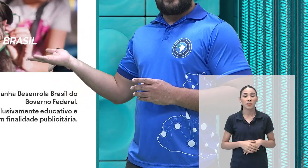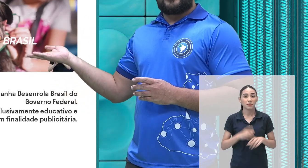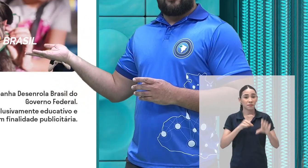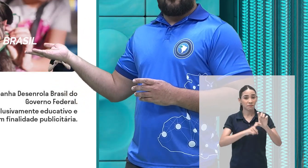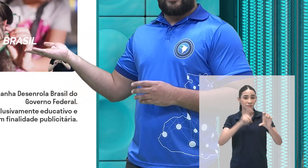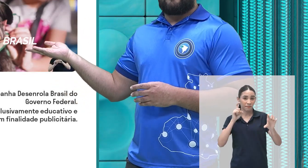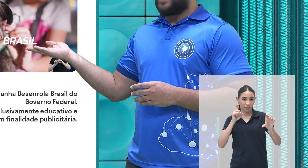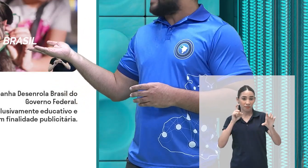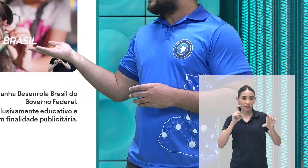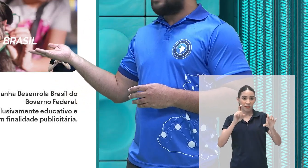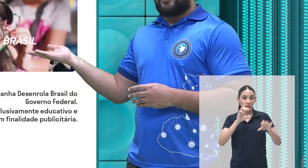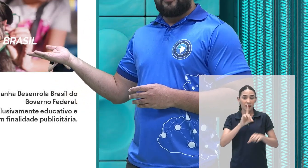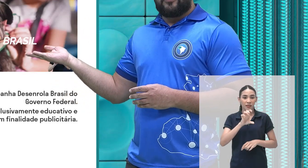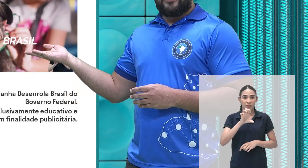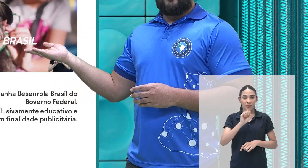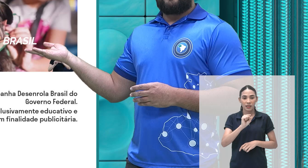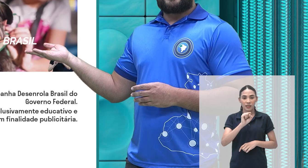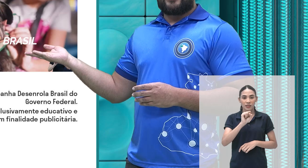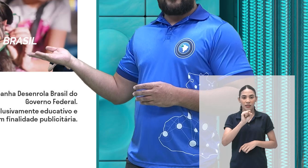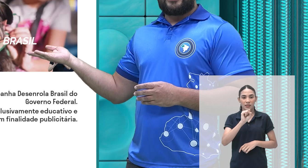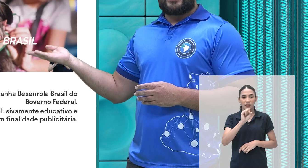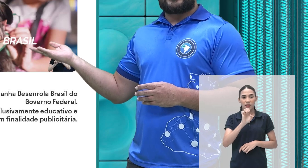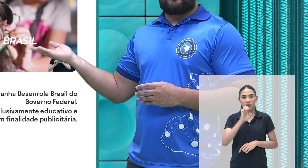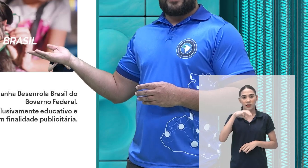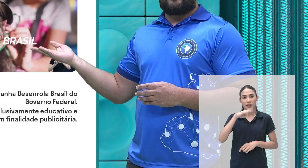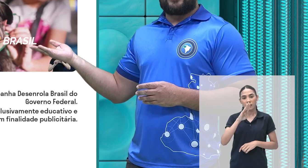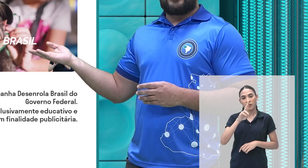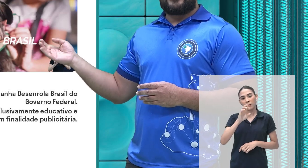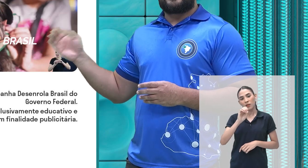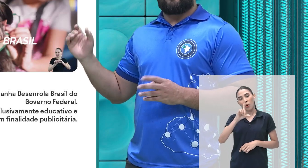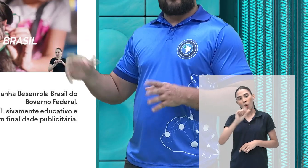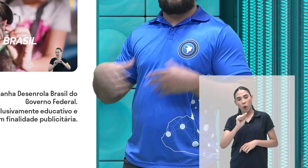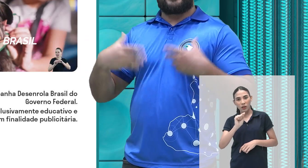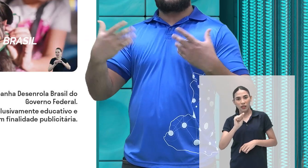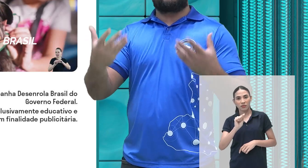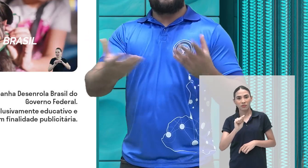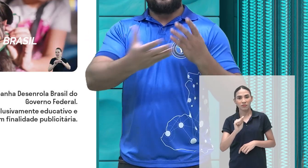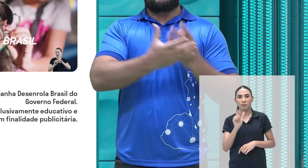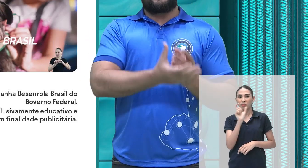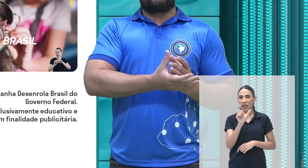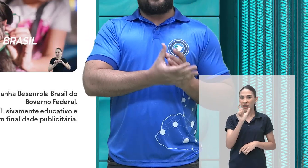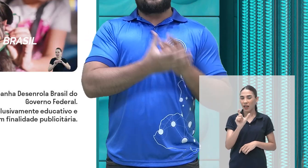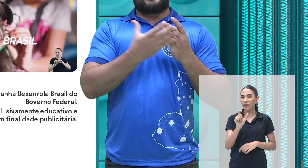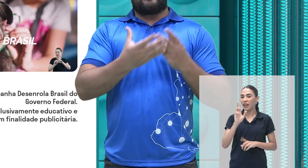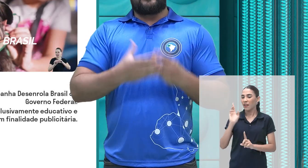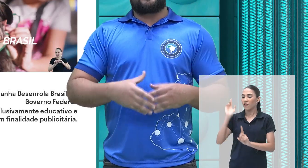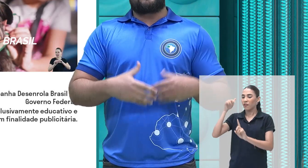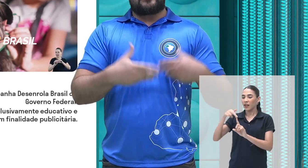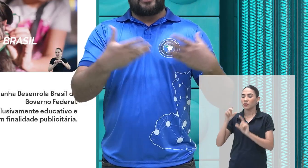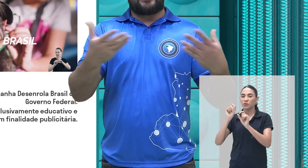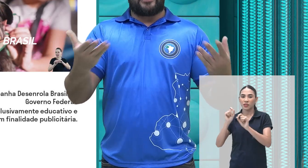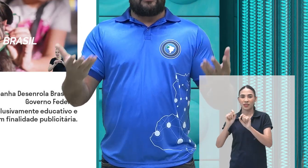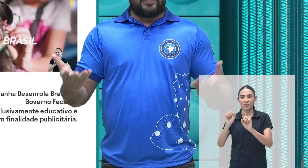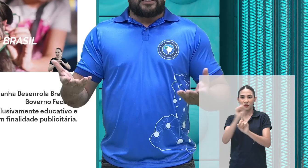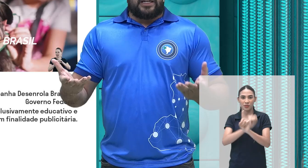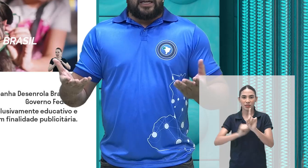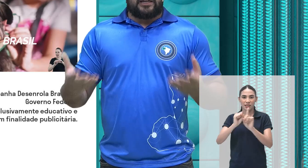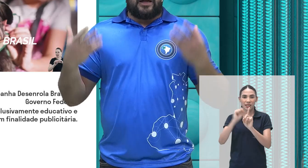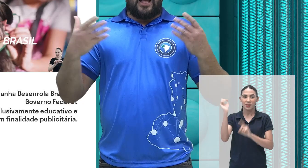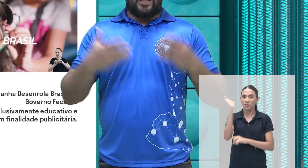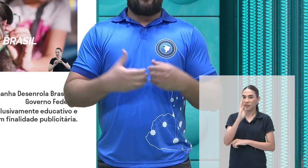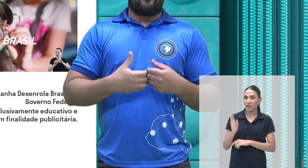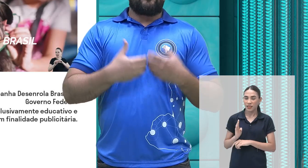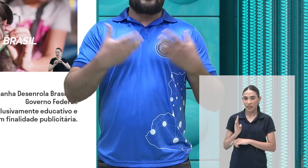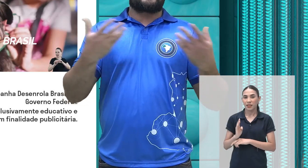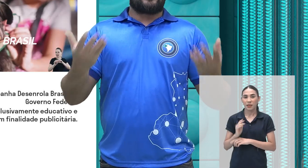dívidas desenrola Brasil. Observe que essa palavra aqui, desenrola Brasil, se refere exatamente à sociedade